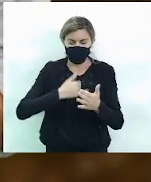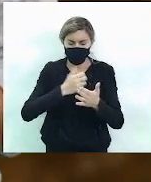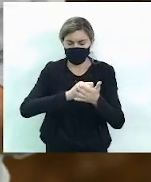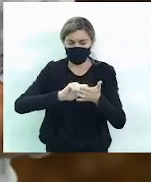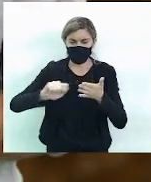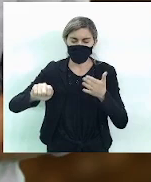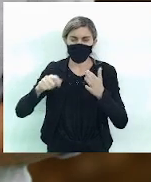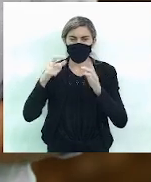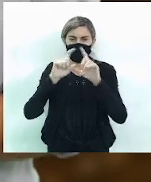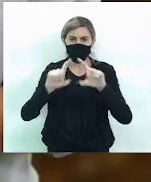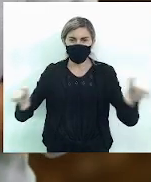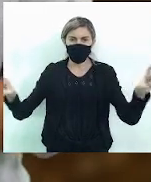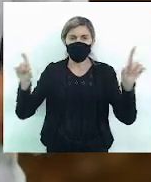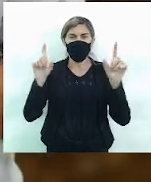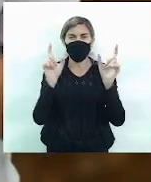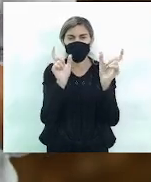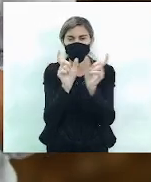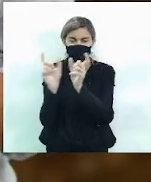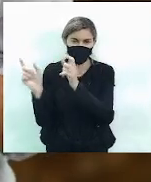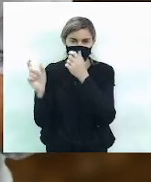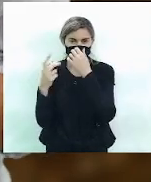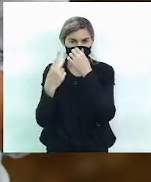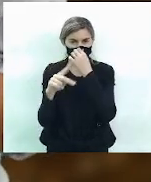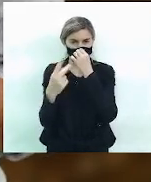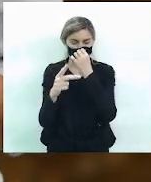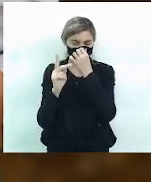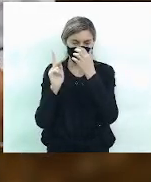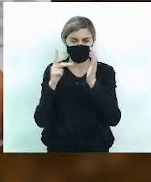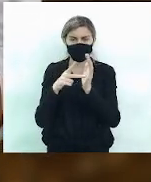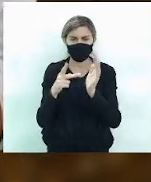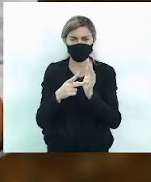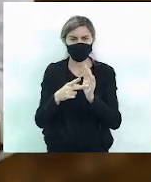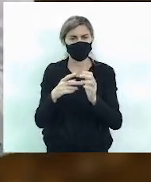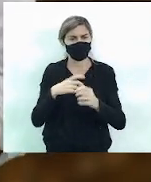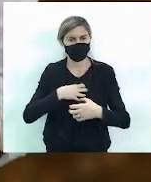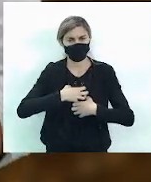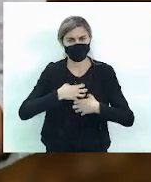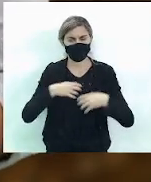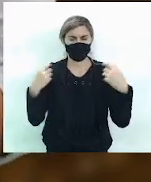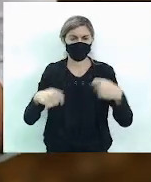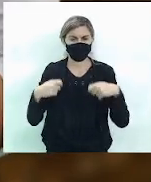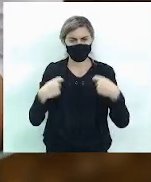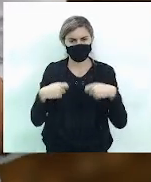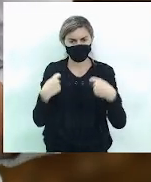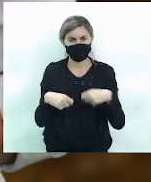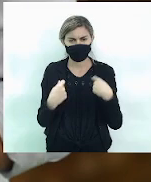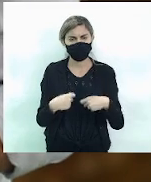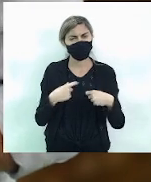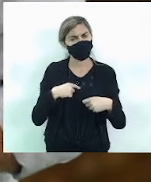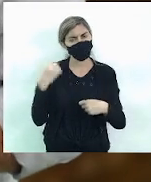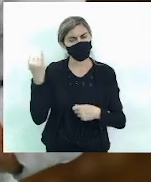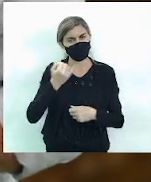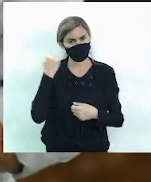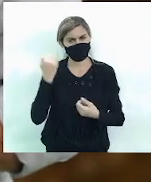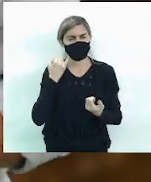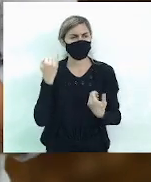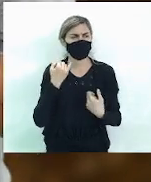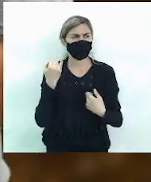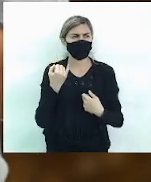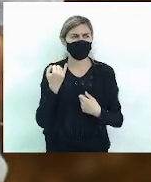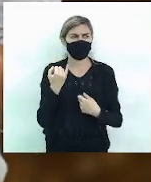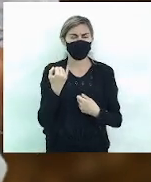formular frases, versos, e aquele que realmente sente essa necessidade... Isso é fundamental, será